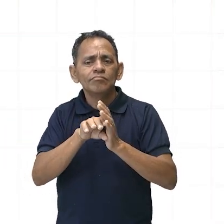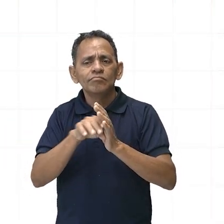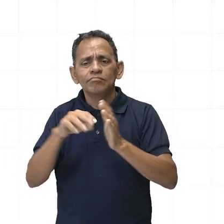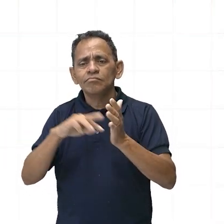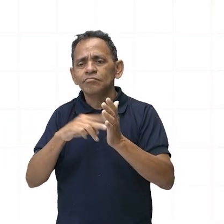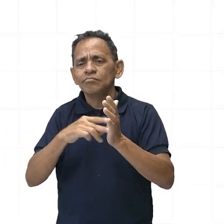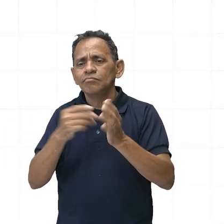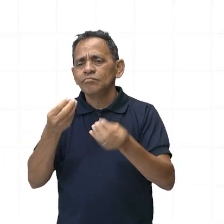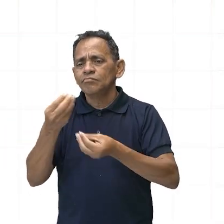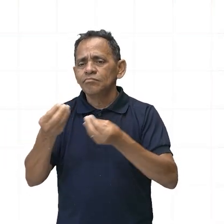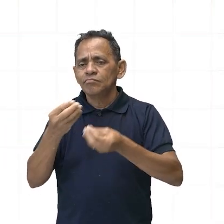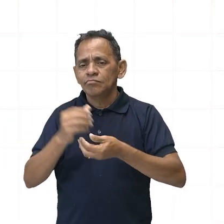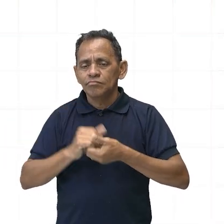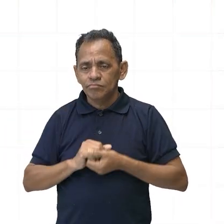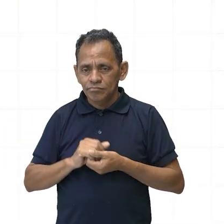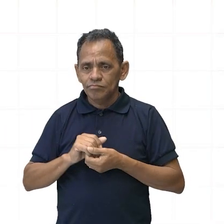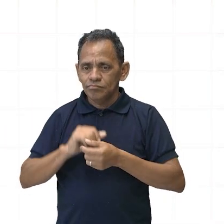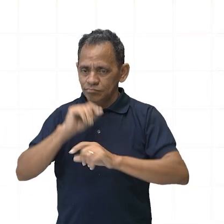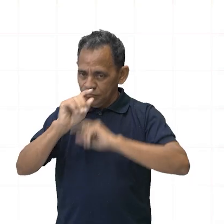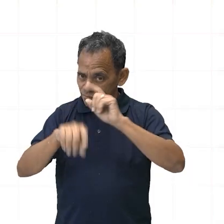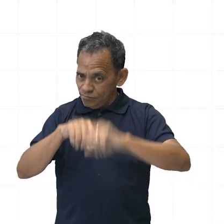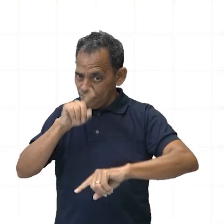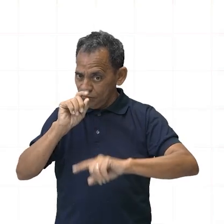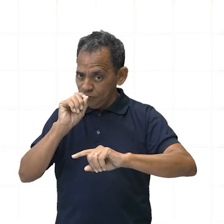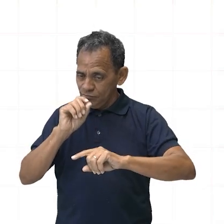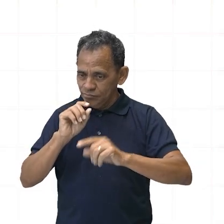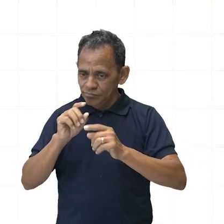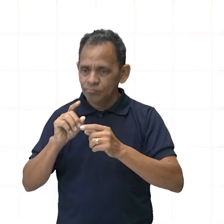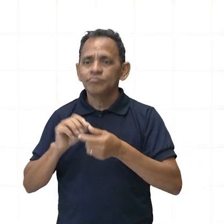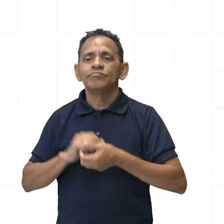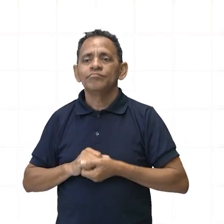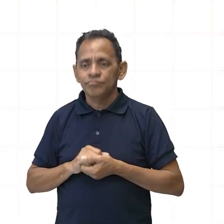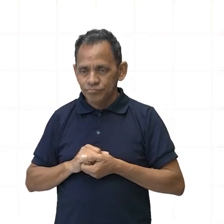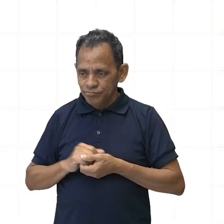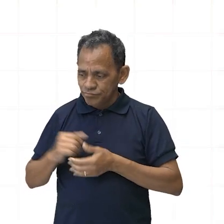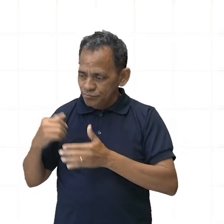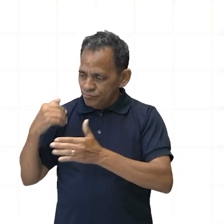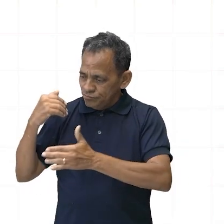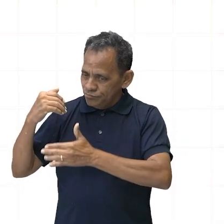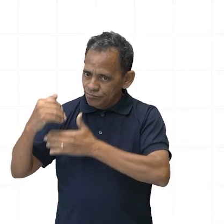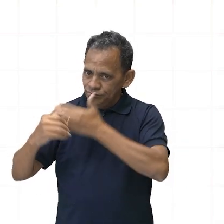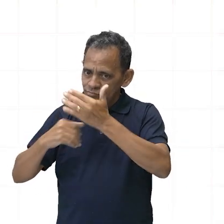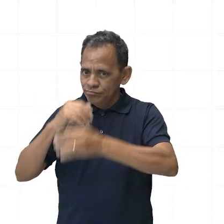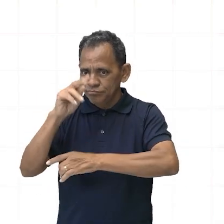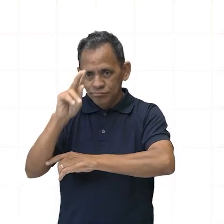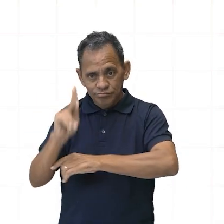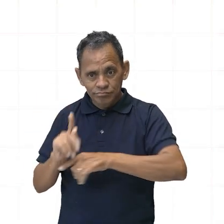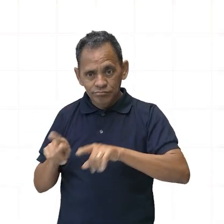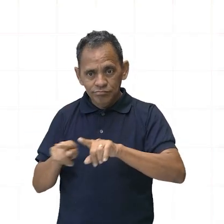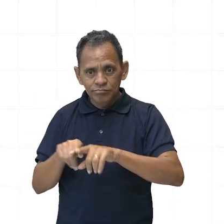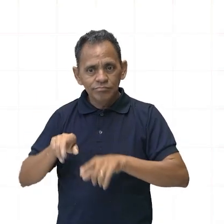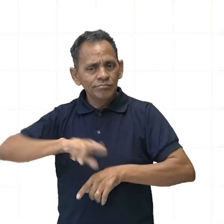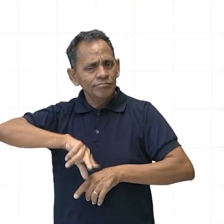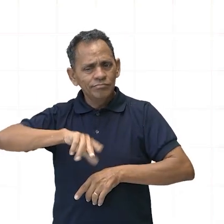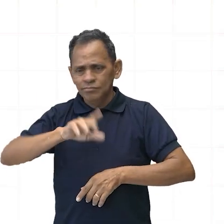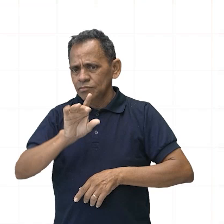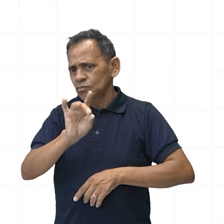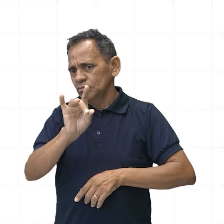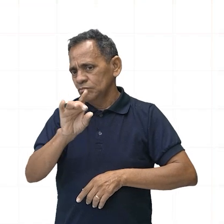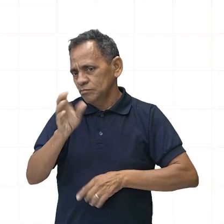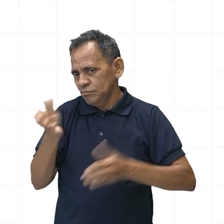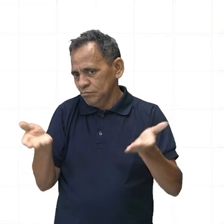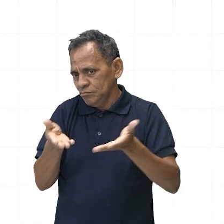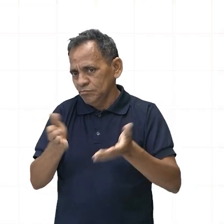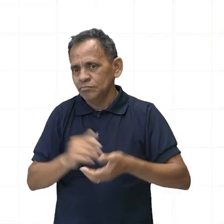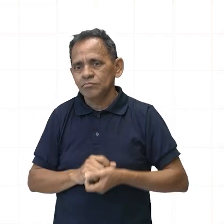gente, ocorre aí a evolução ao longo da história, né? Não está ocorrendo o trabalho somente agora, não. O